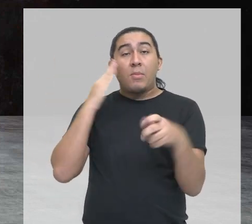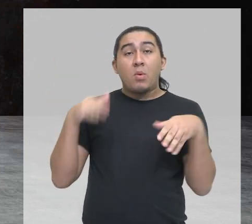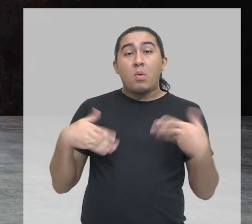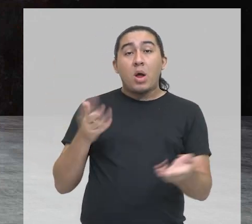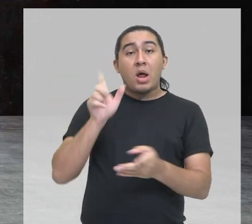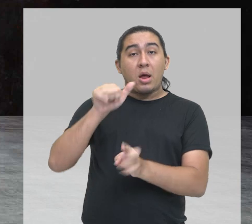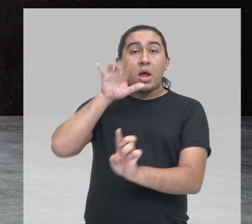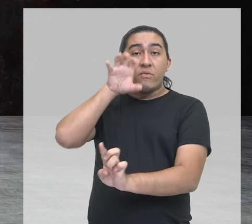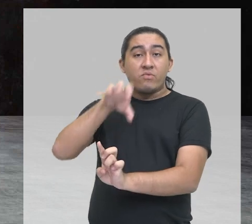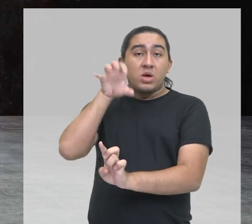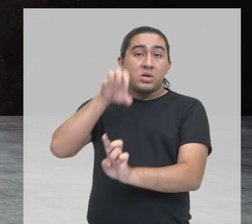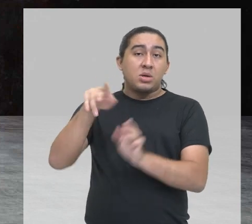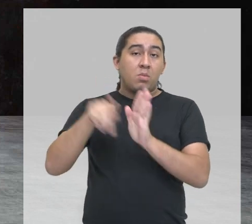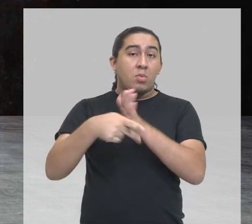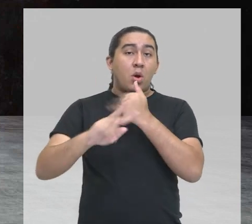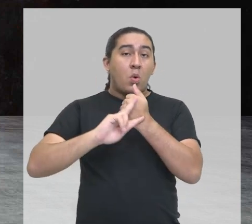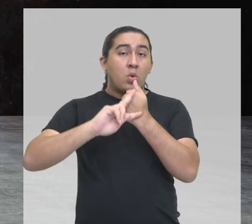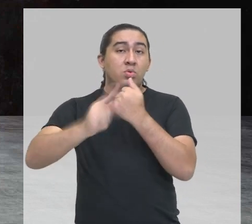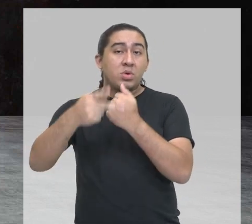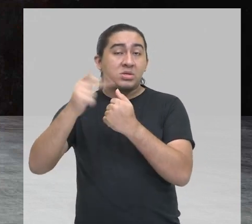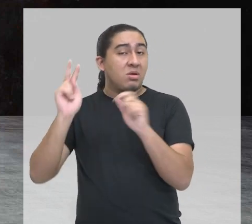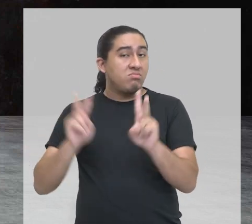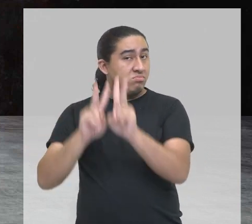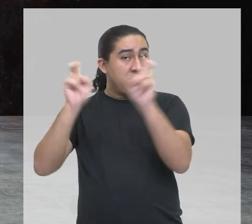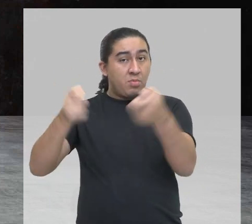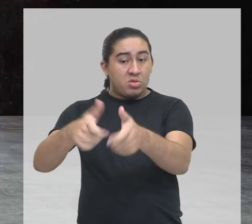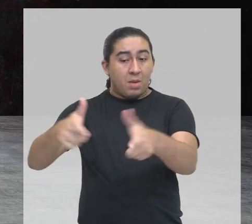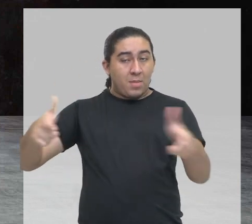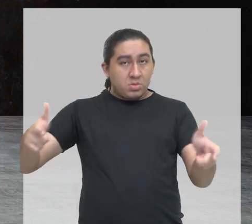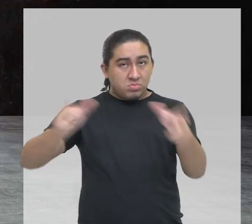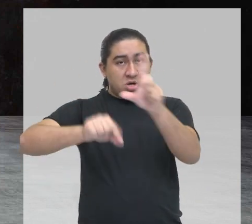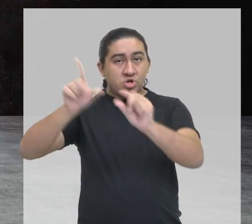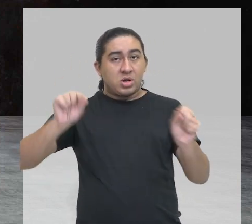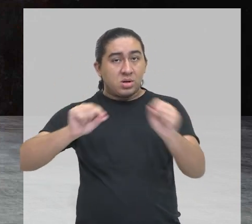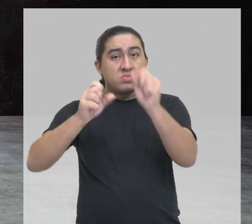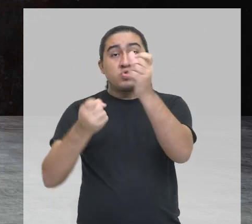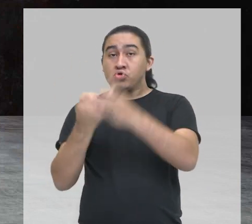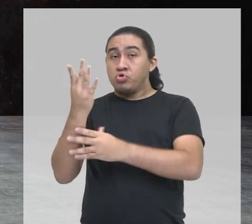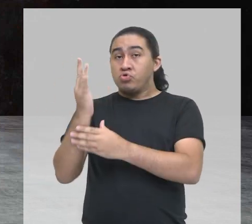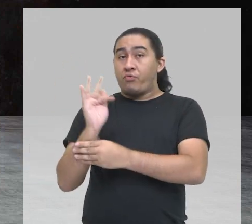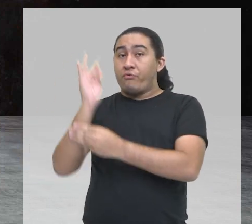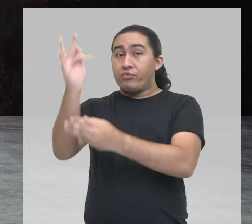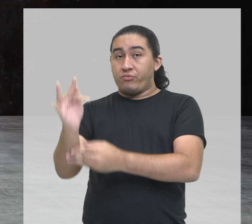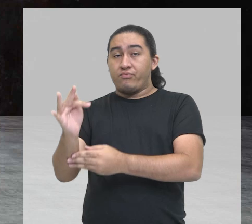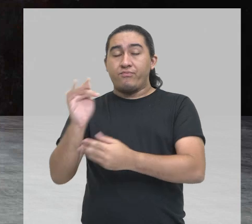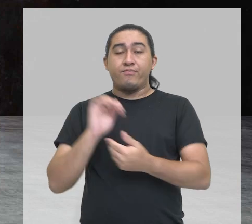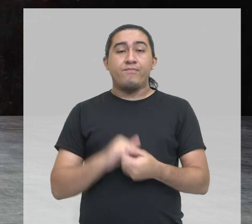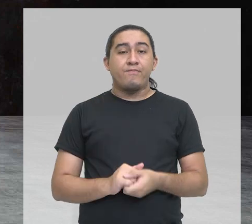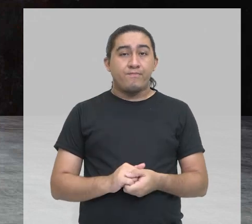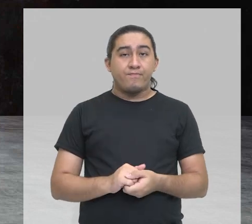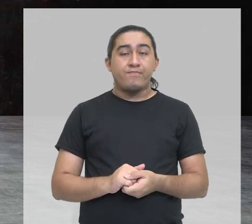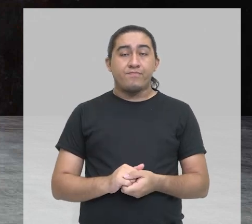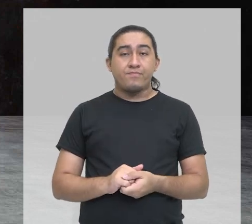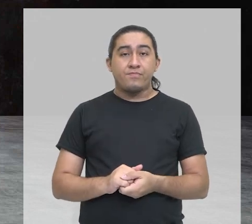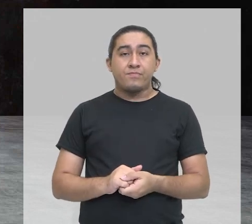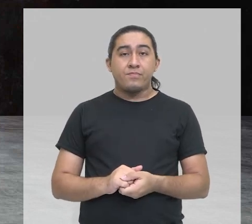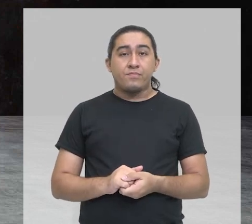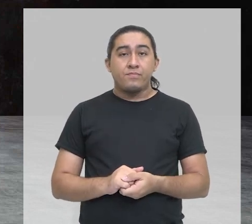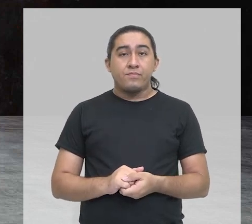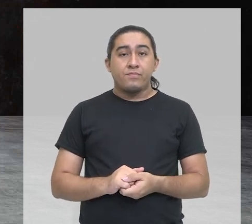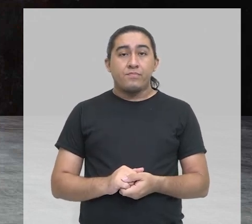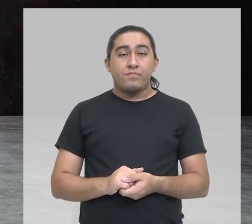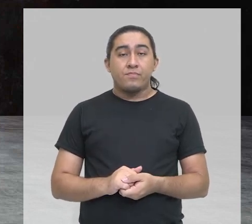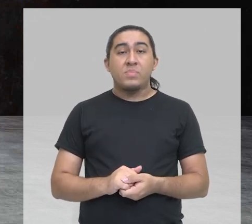uma influência, uma consequência sobre o tamanho da estrela que vai surgir futuramente. As estrelas se formam a partir